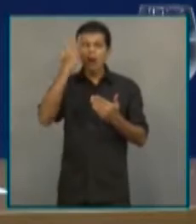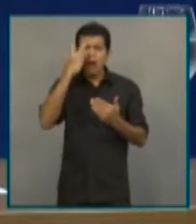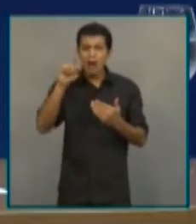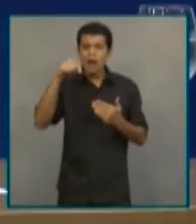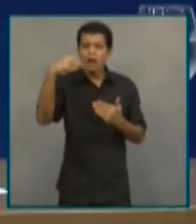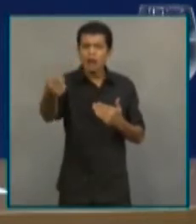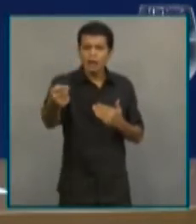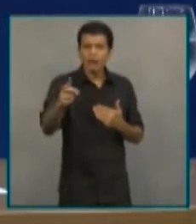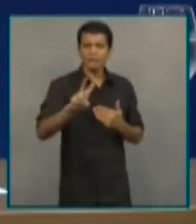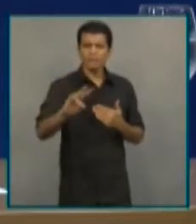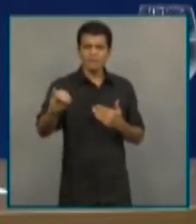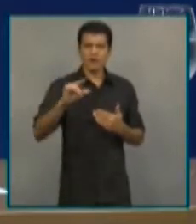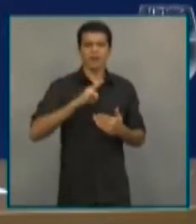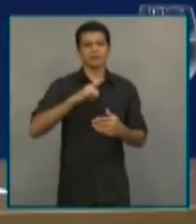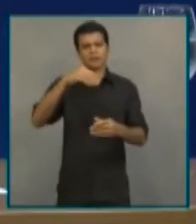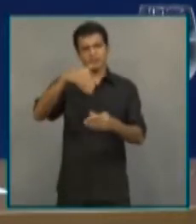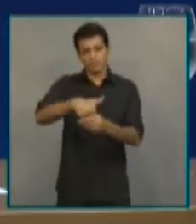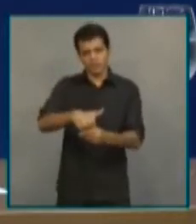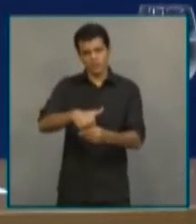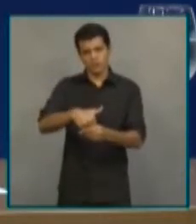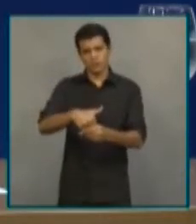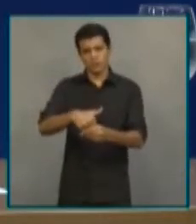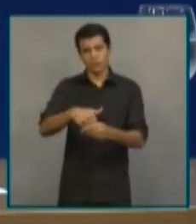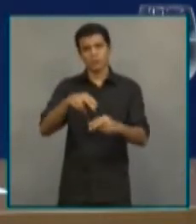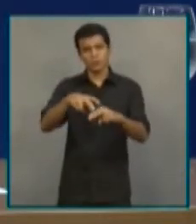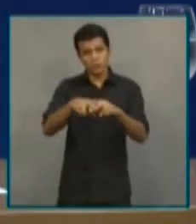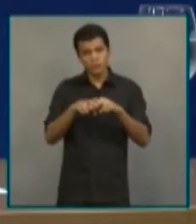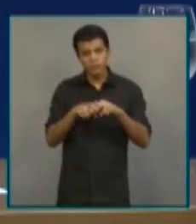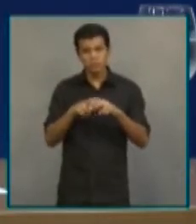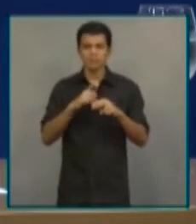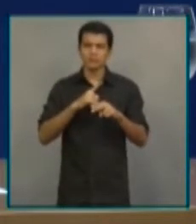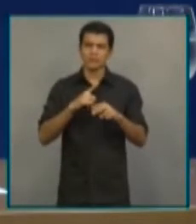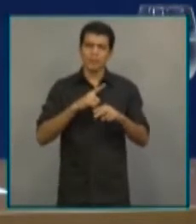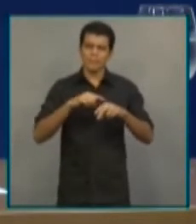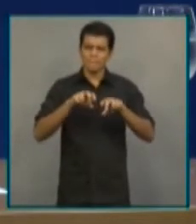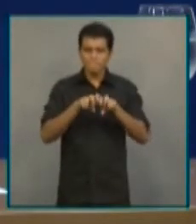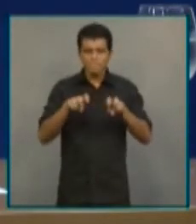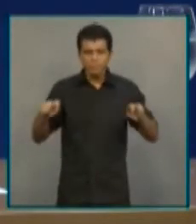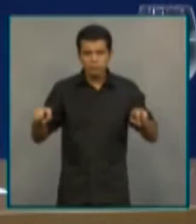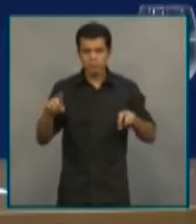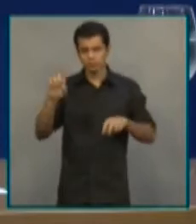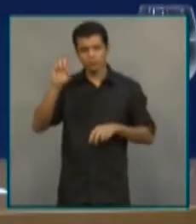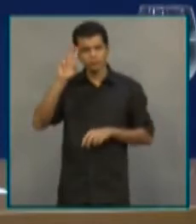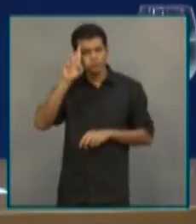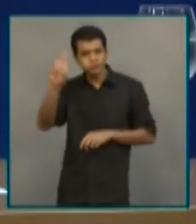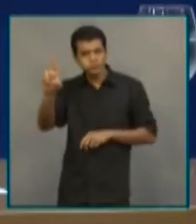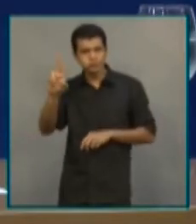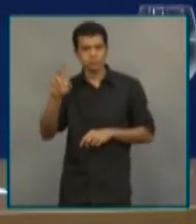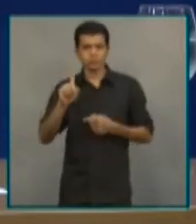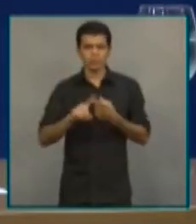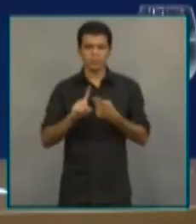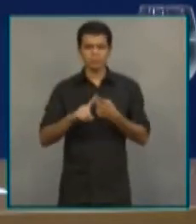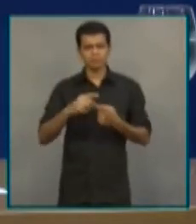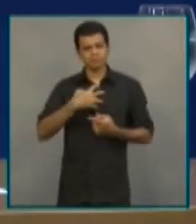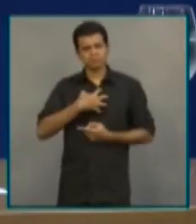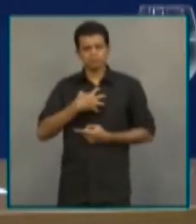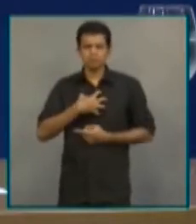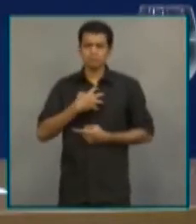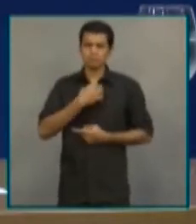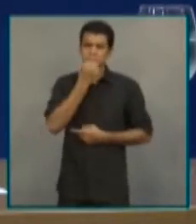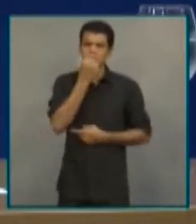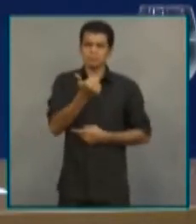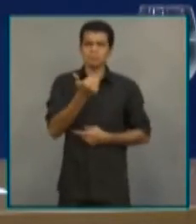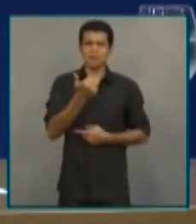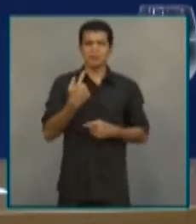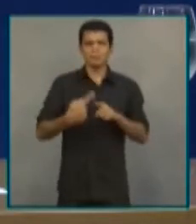que, deputado Sérgio, enquanto Assembleia, mesa diretora, deputados, estamos com o sentimento do dever cumprido, da missão cumprida, em